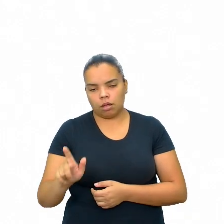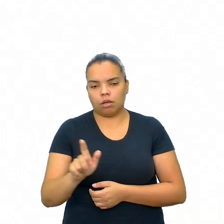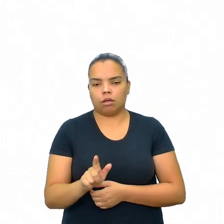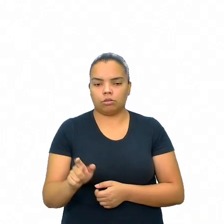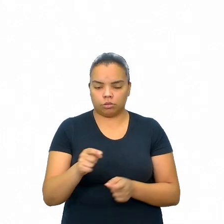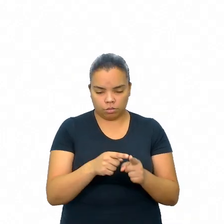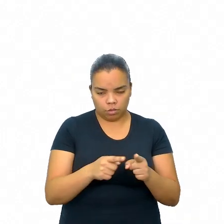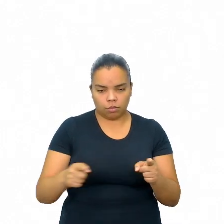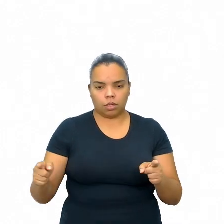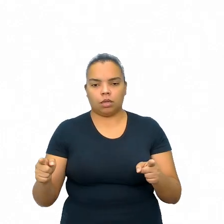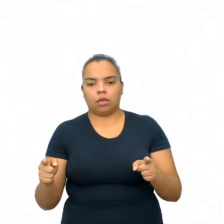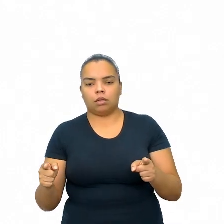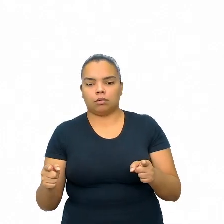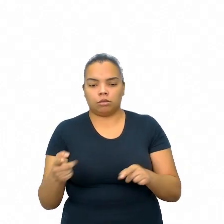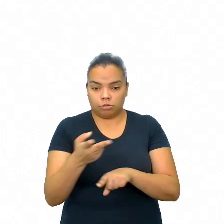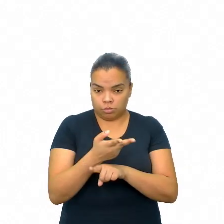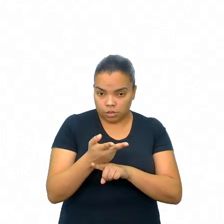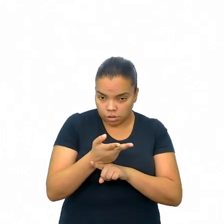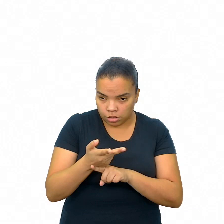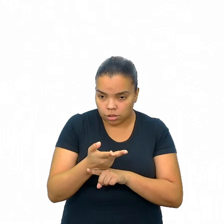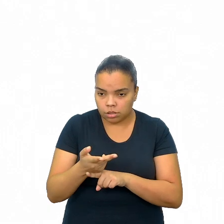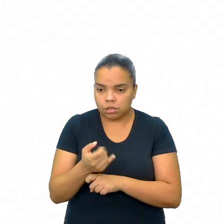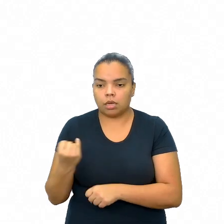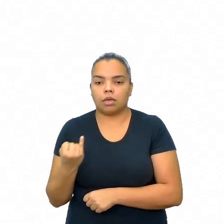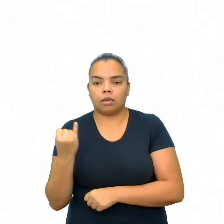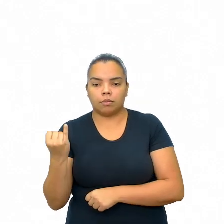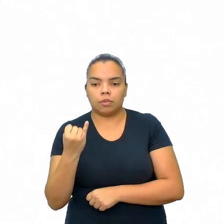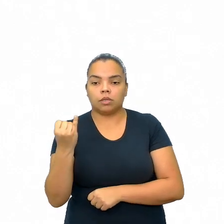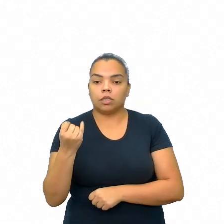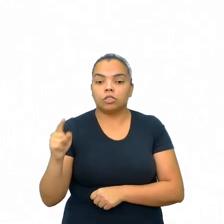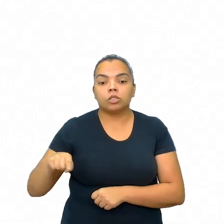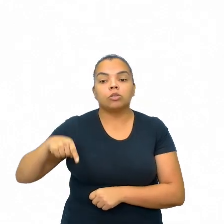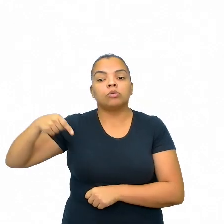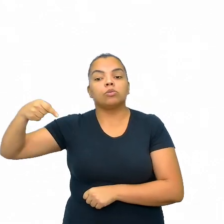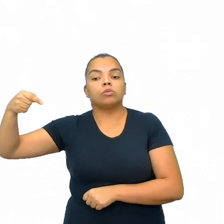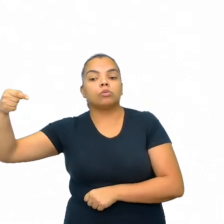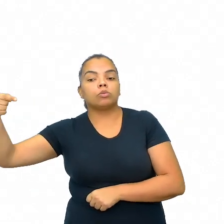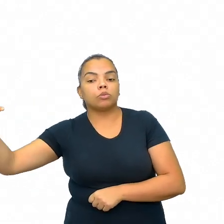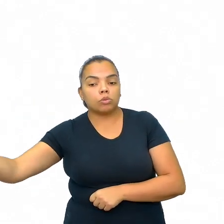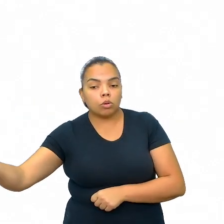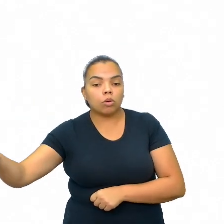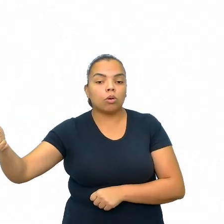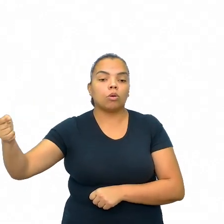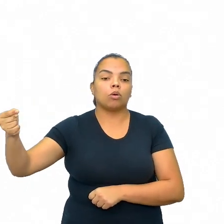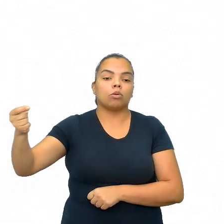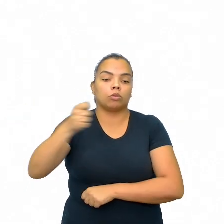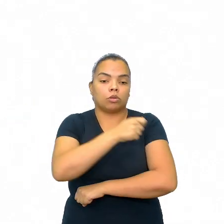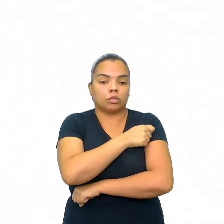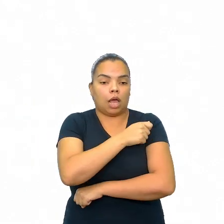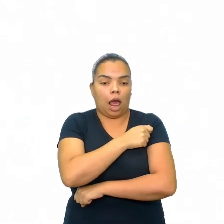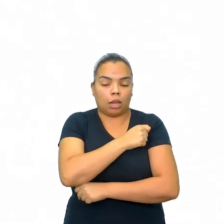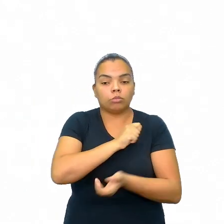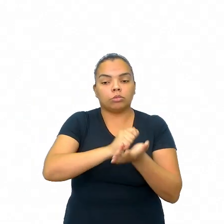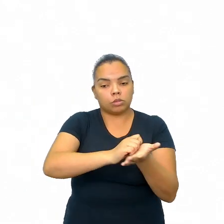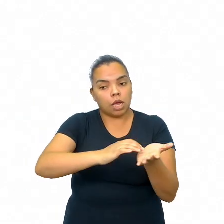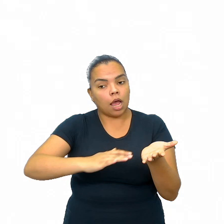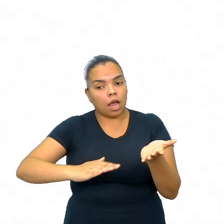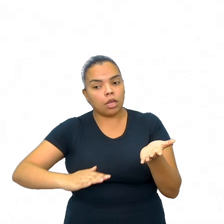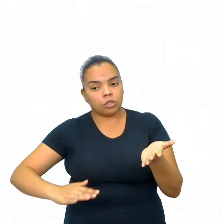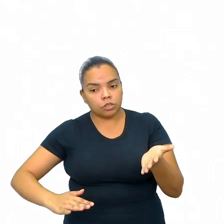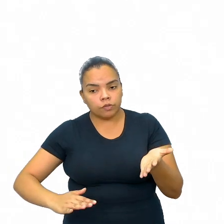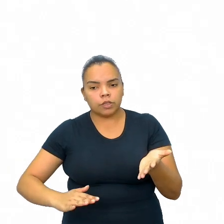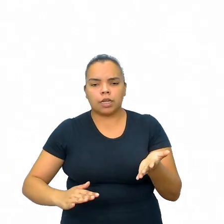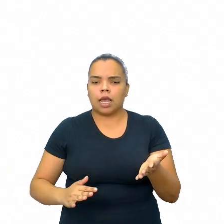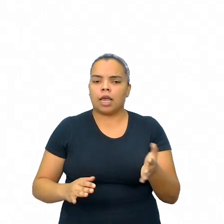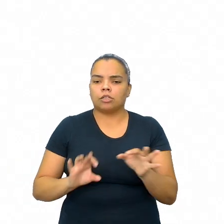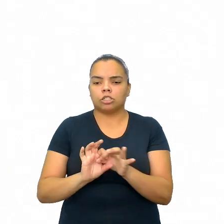de sondagem, é importante que os demais estudantes estejam com uma atividade que eles possam fazer com mais